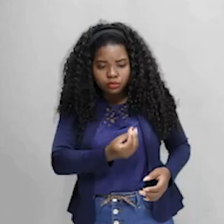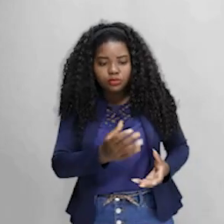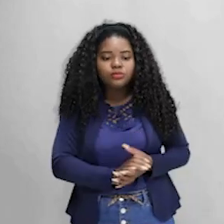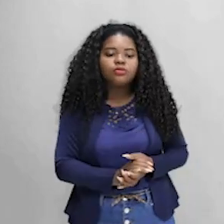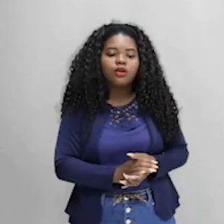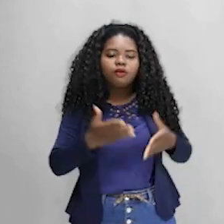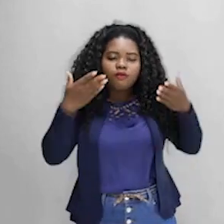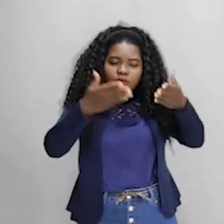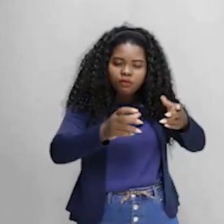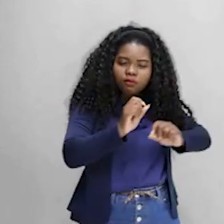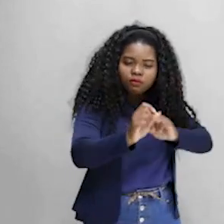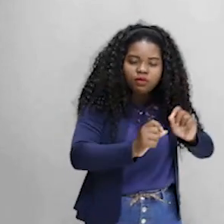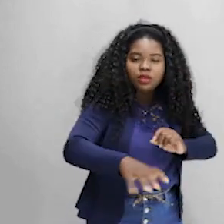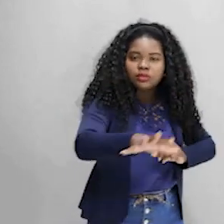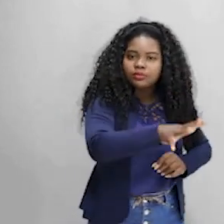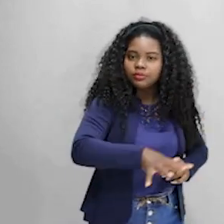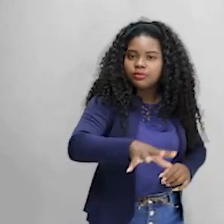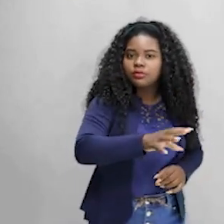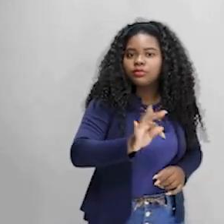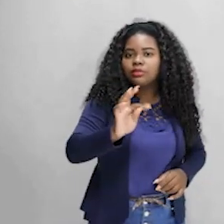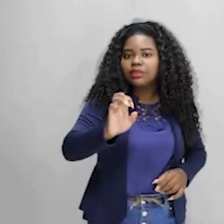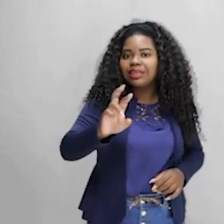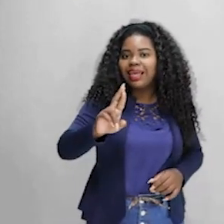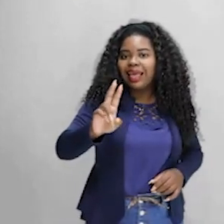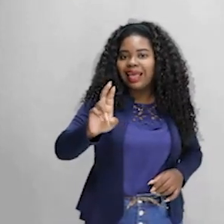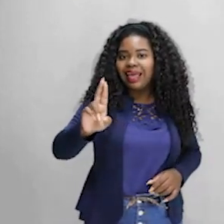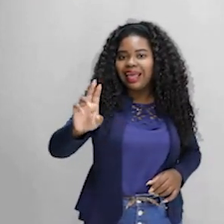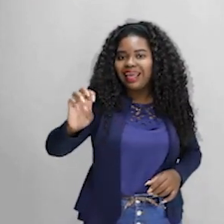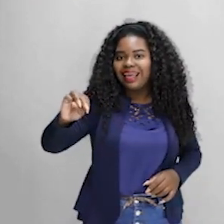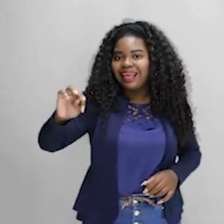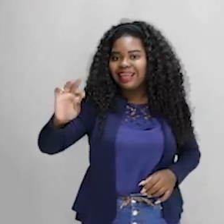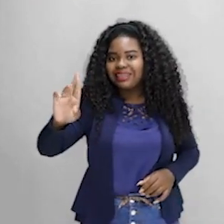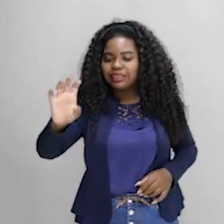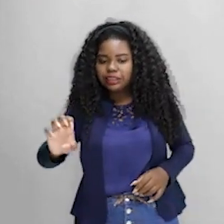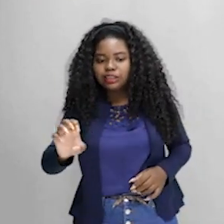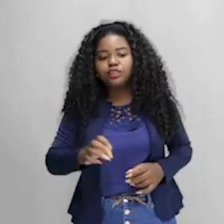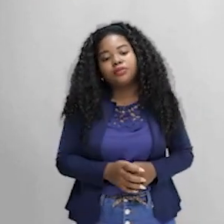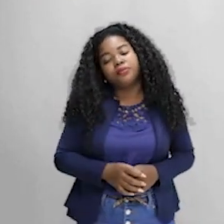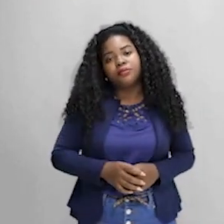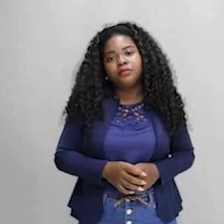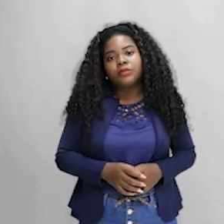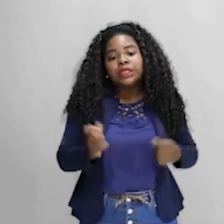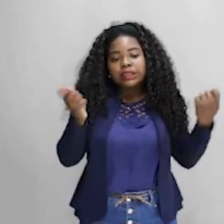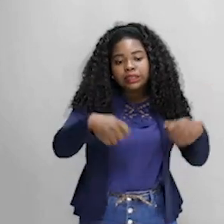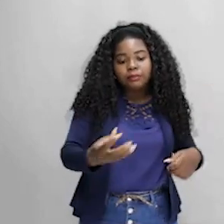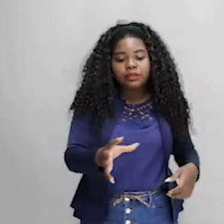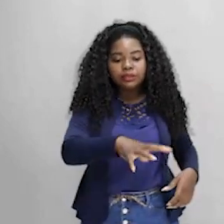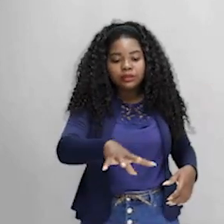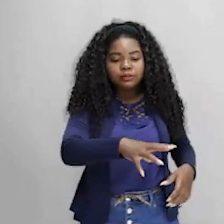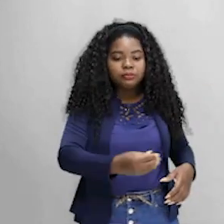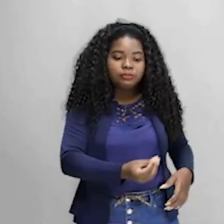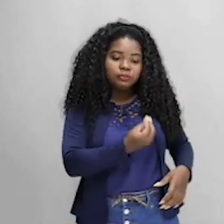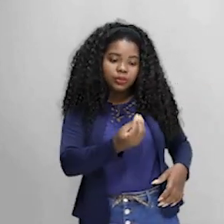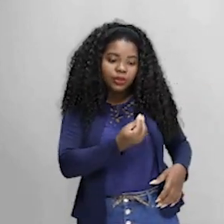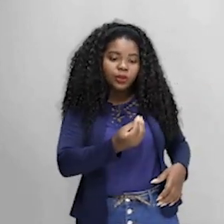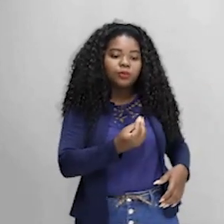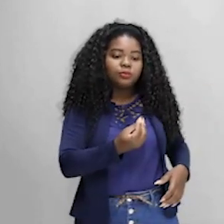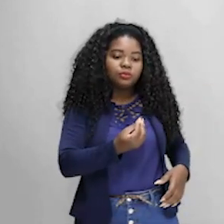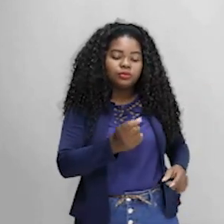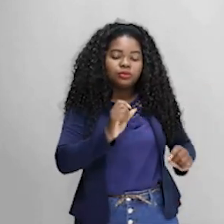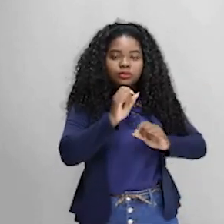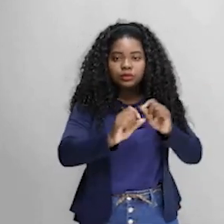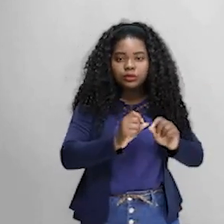nos biomas terrestres, tá? Os biomas podem ser classificados em biomas aquáticos e biomas terrestres. No caso dos biomas terrestres,